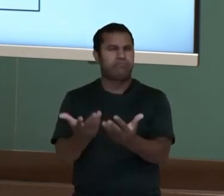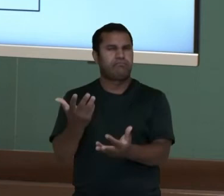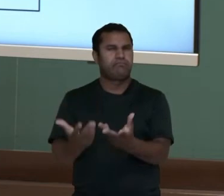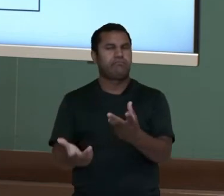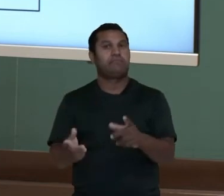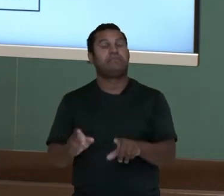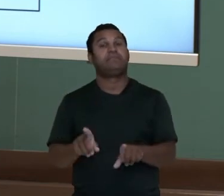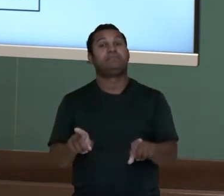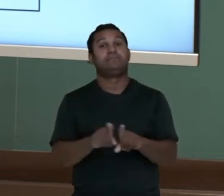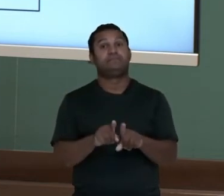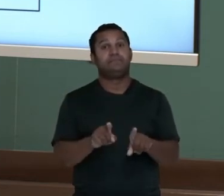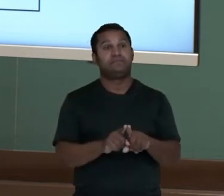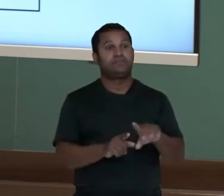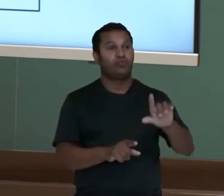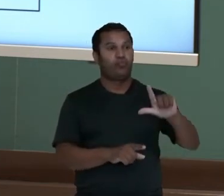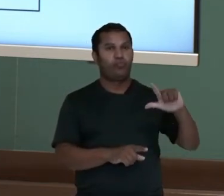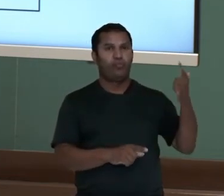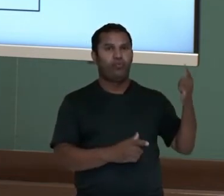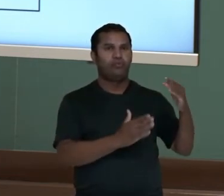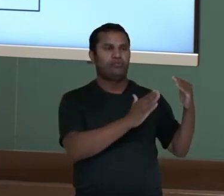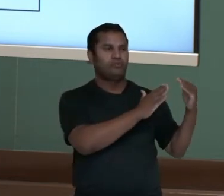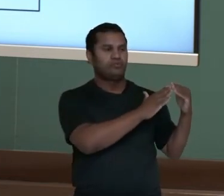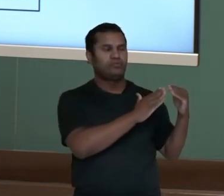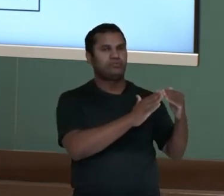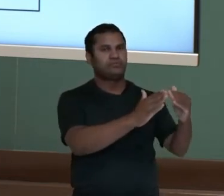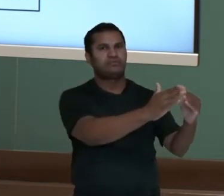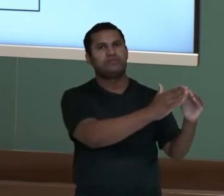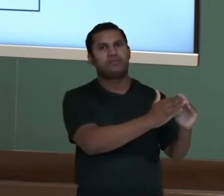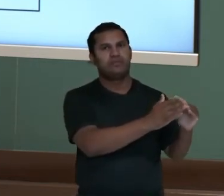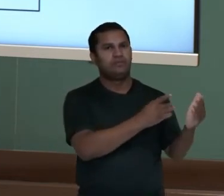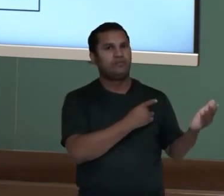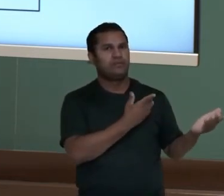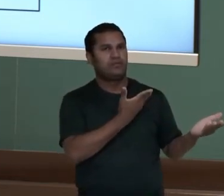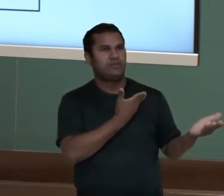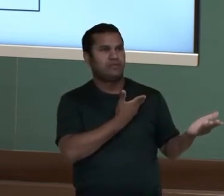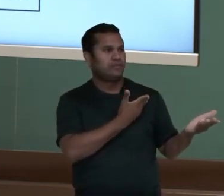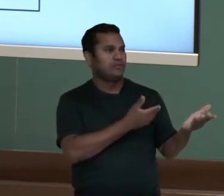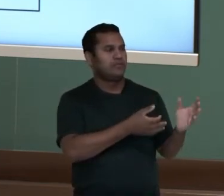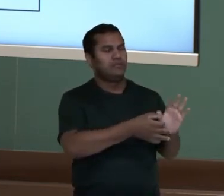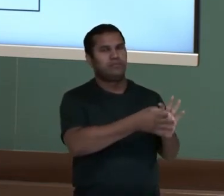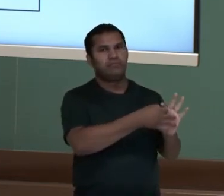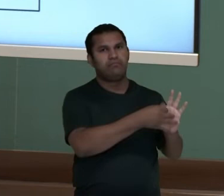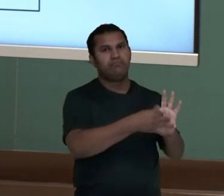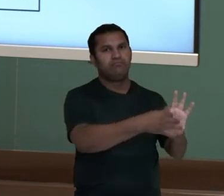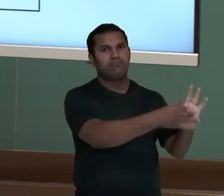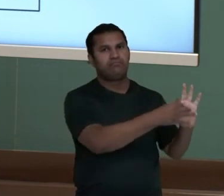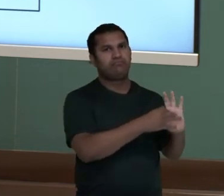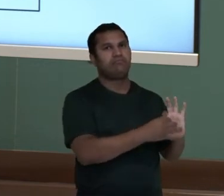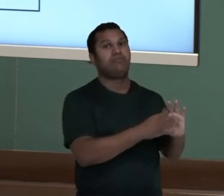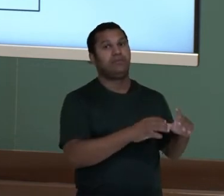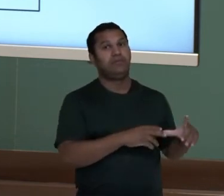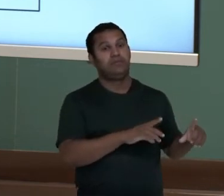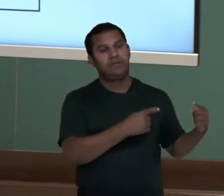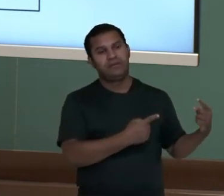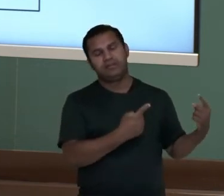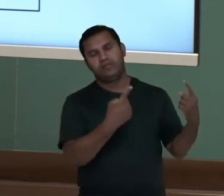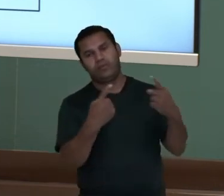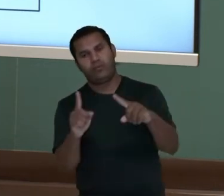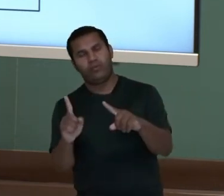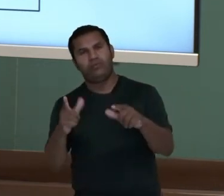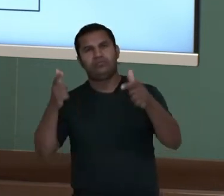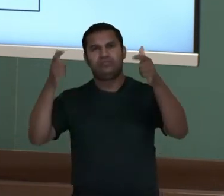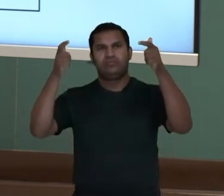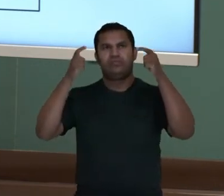foi o diferencial dessa conquista, né? Então aliaram-se aí a vários outros povos, marcharam sobre a cidade